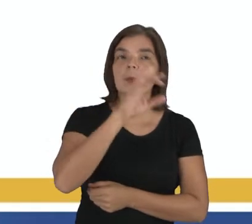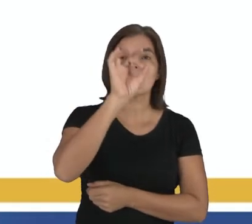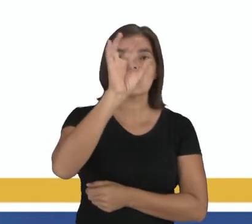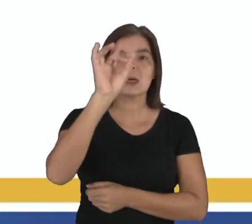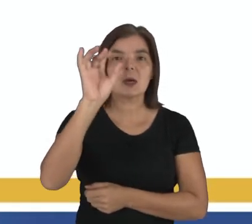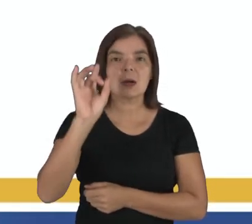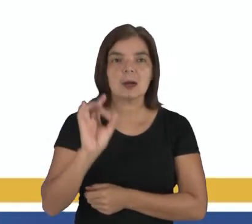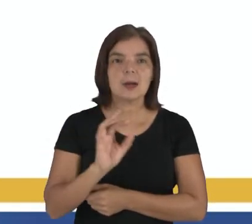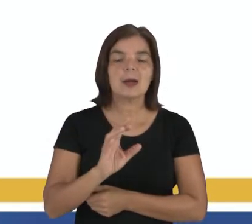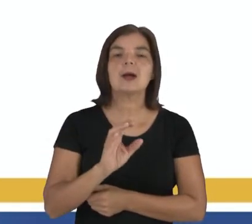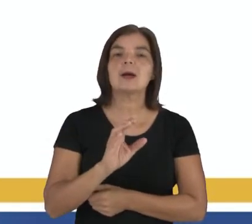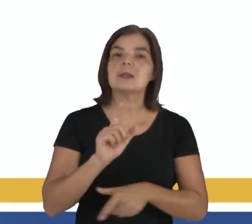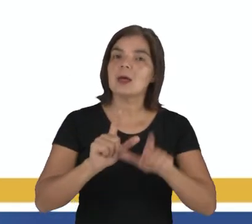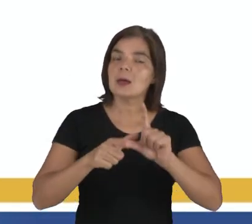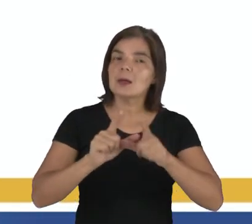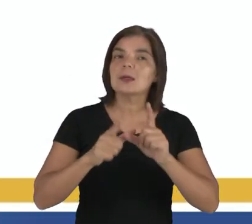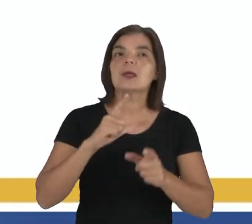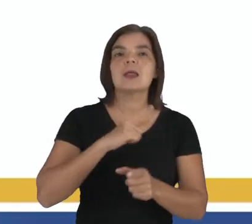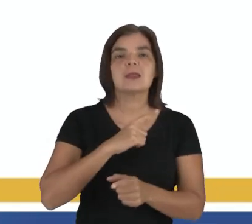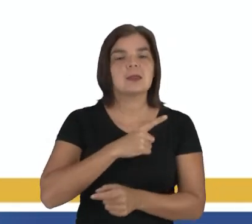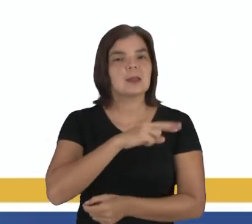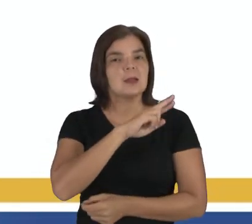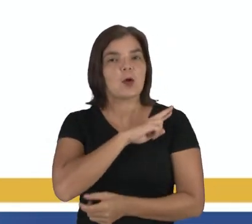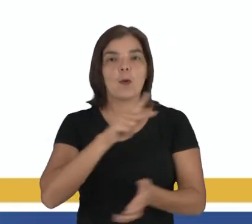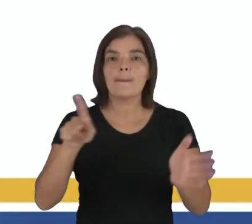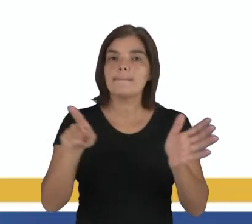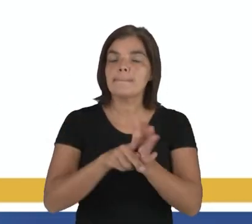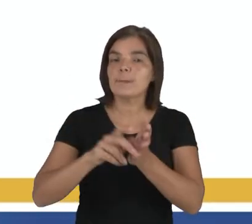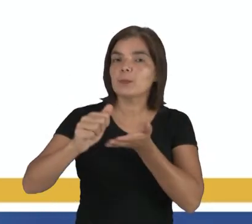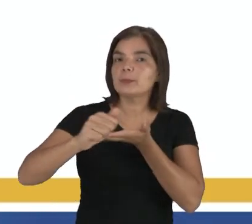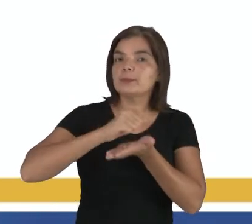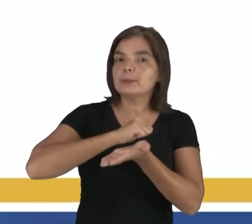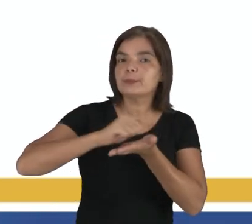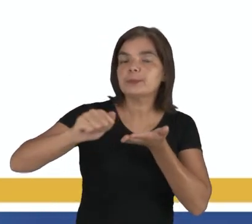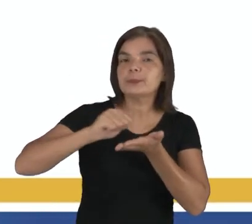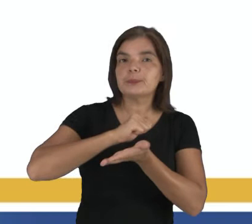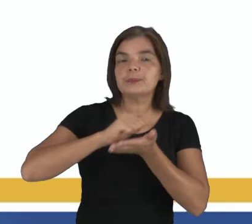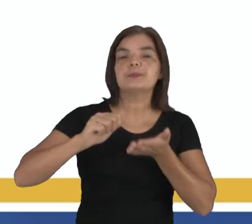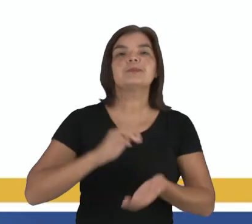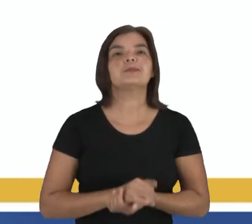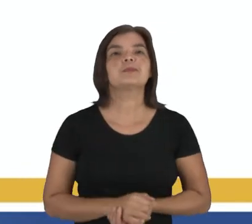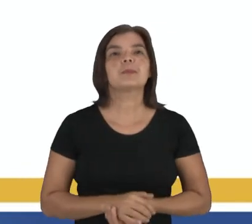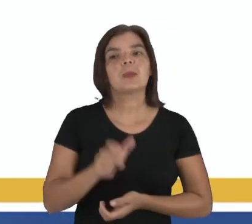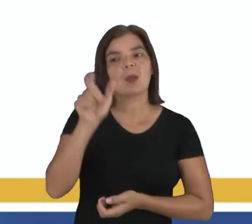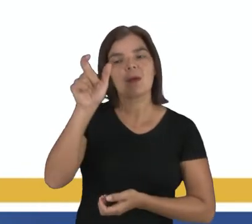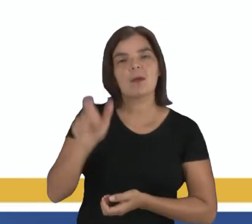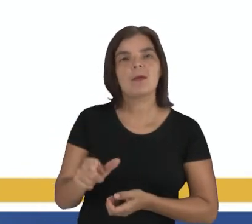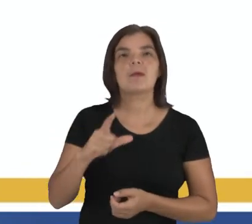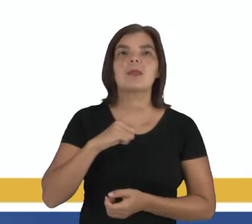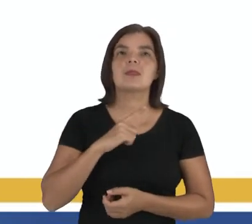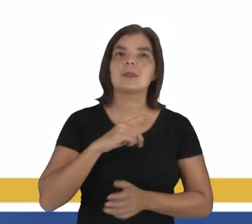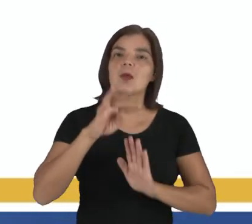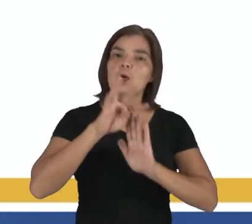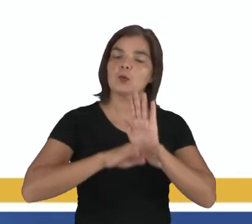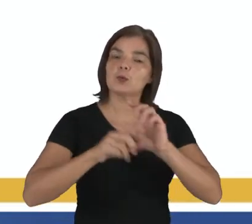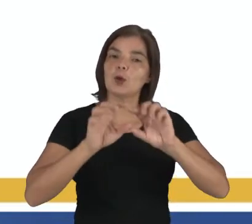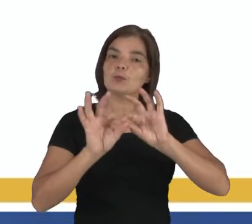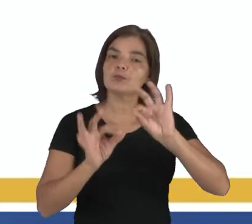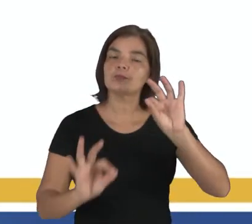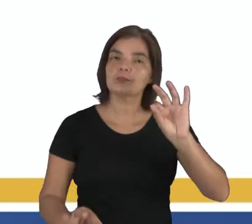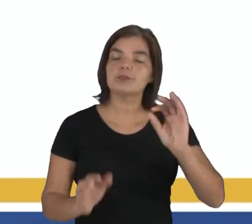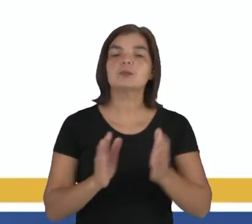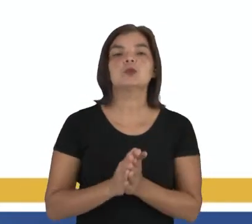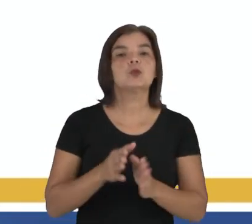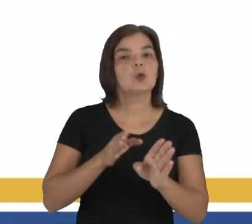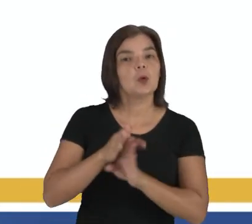cada letrinha corresponde a uma função, né, de acordo com o ferro. Ao lado, nós temos um texto maior que fala